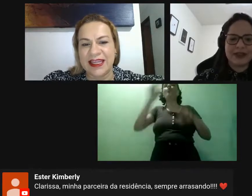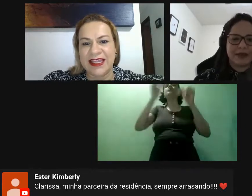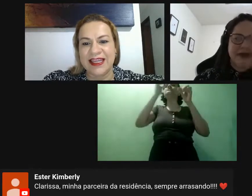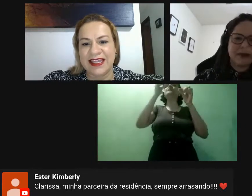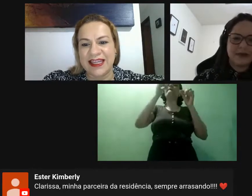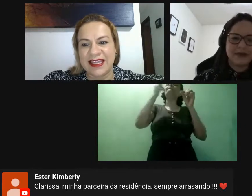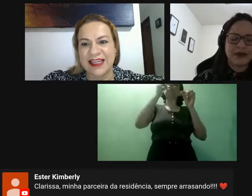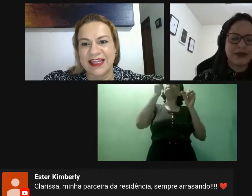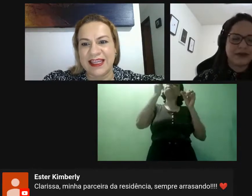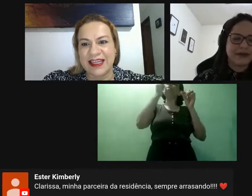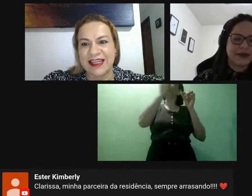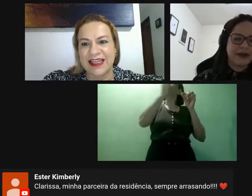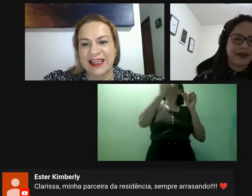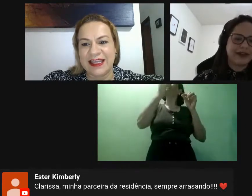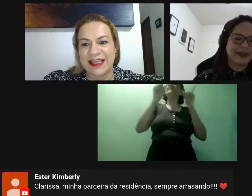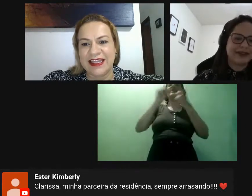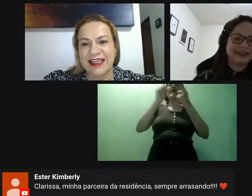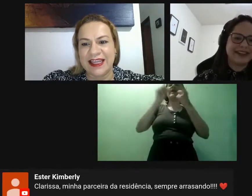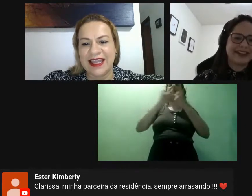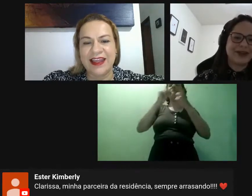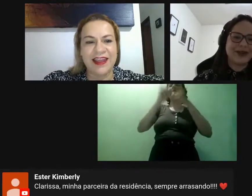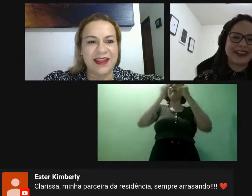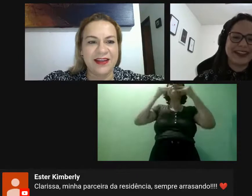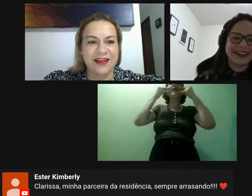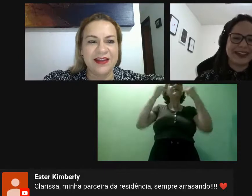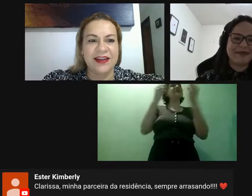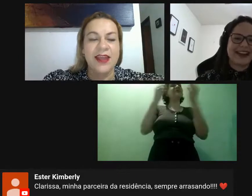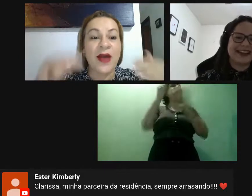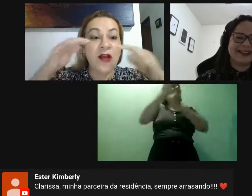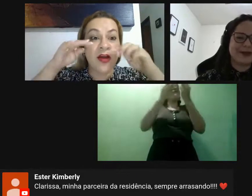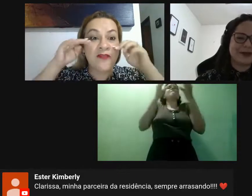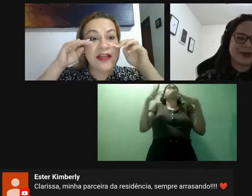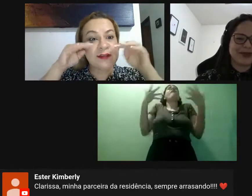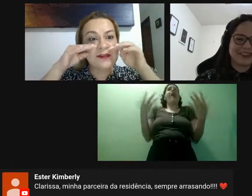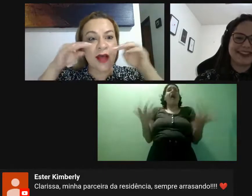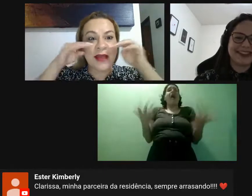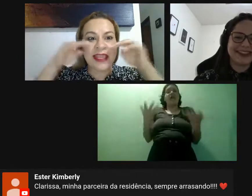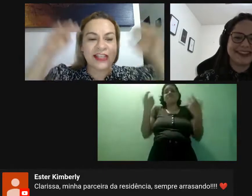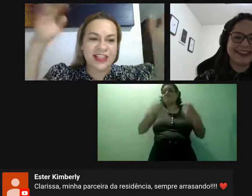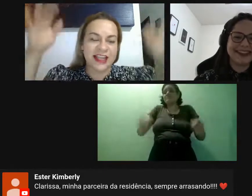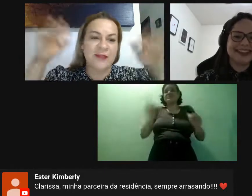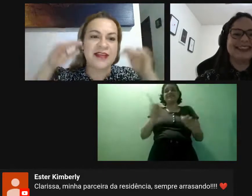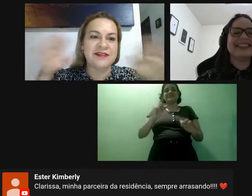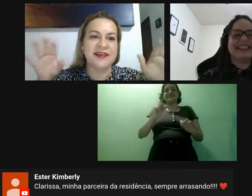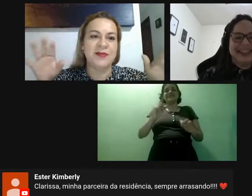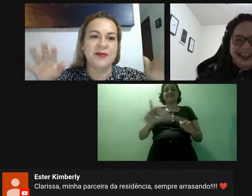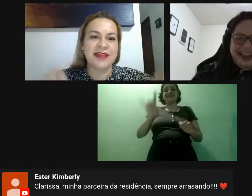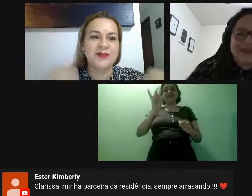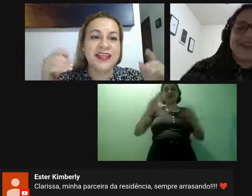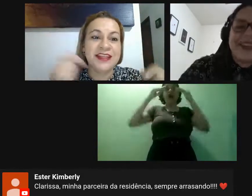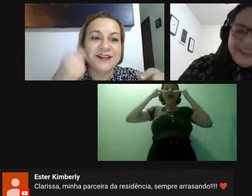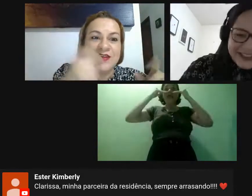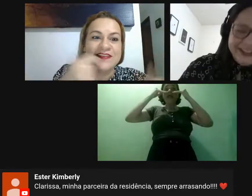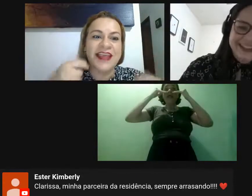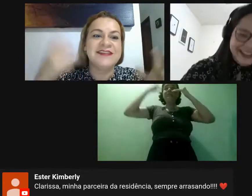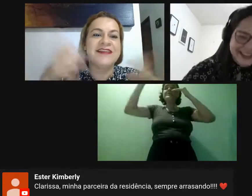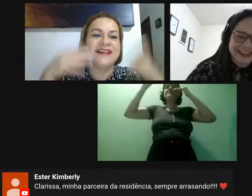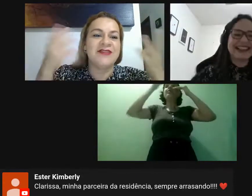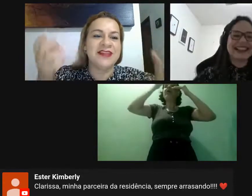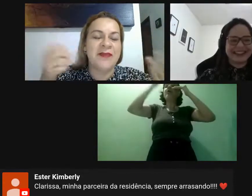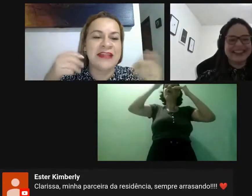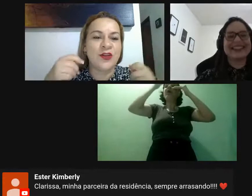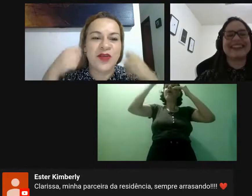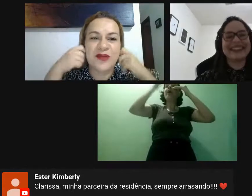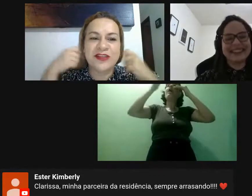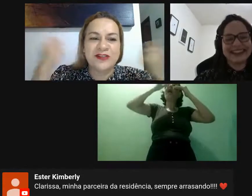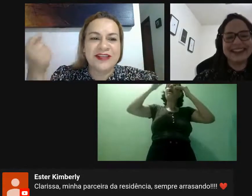porque a gente só fica com os olhos de fora, então tá escondendo de parte. Eu faço só a maquiagem daqui para cima, mas pronto. Eu